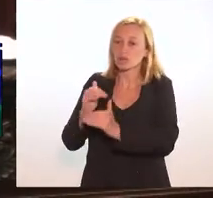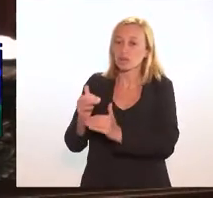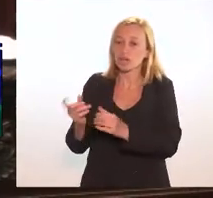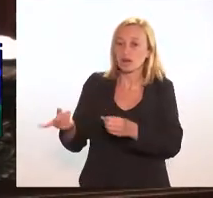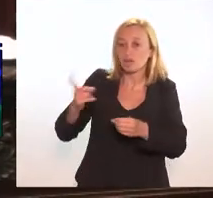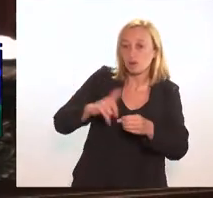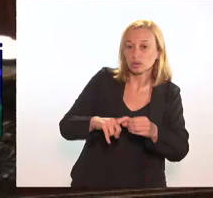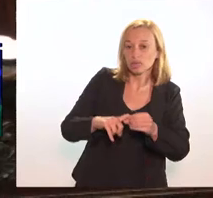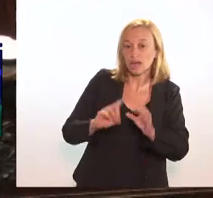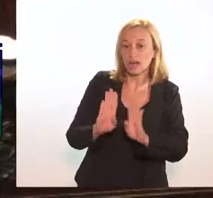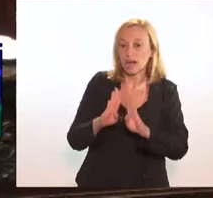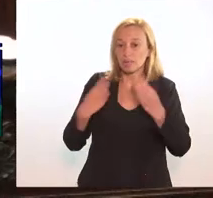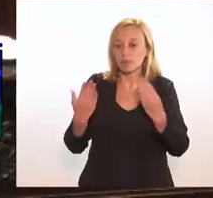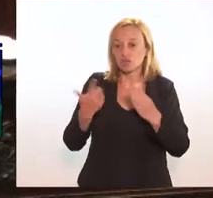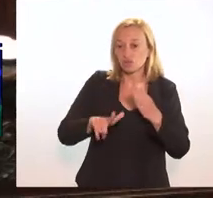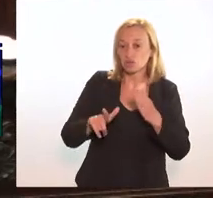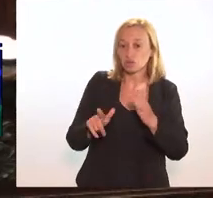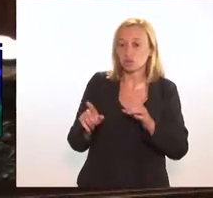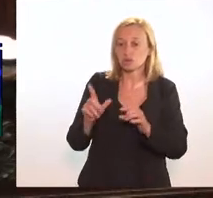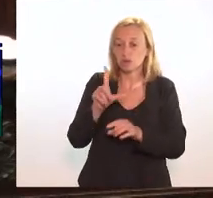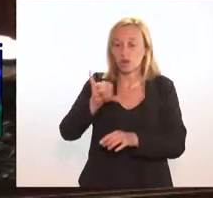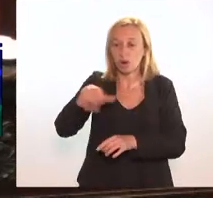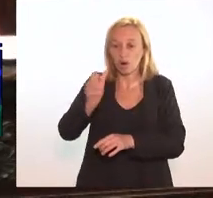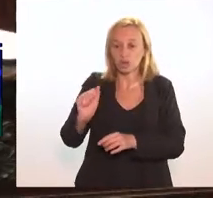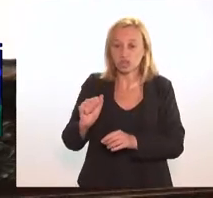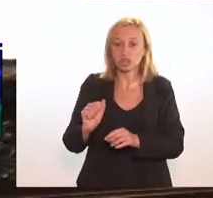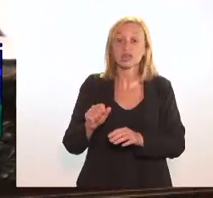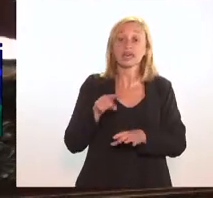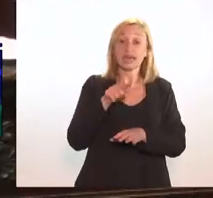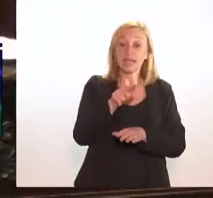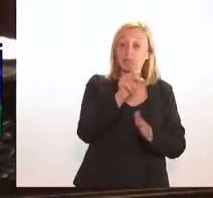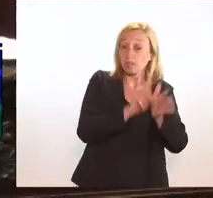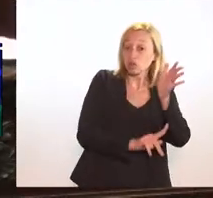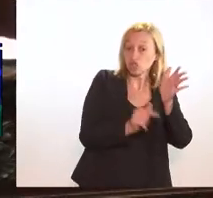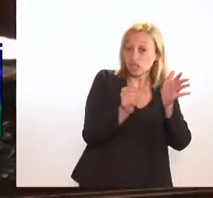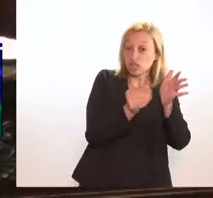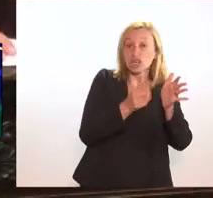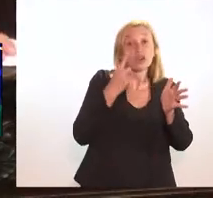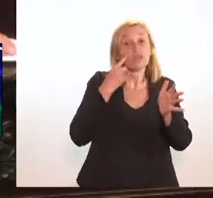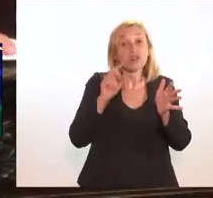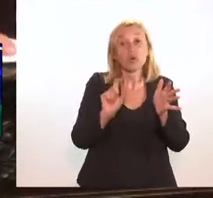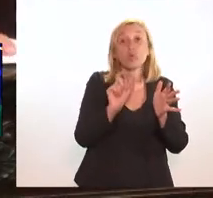a reabrir as portas. Esse projeto visa